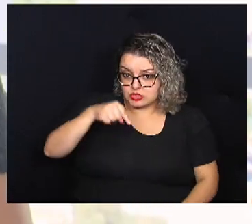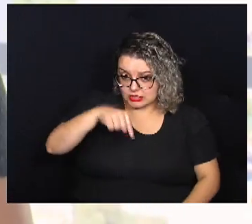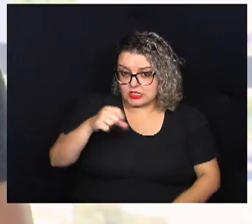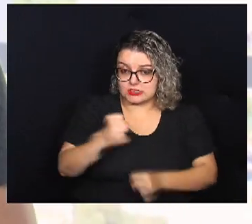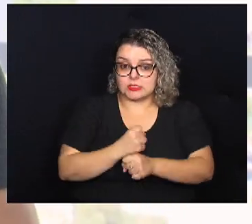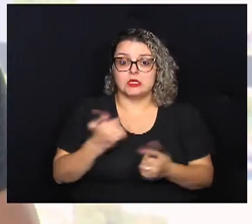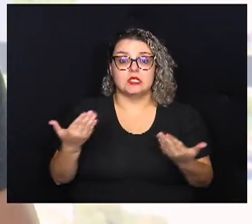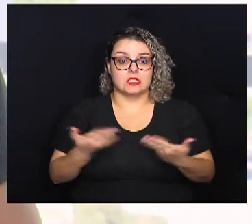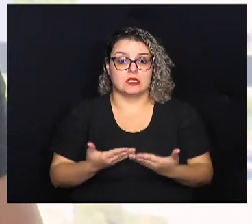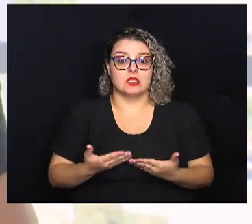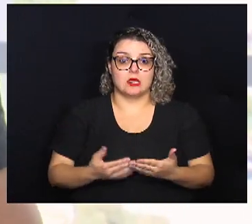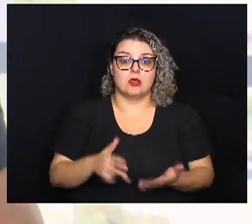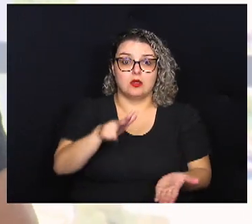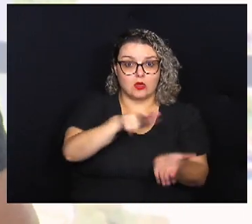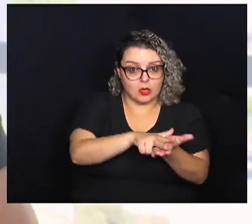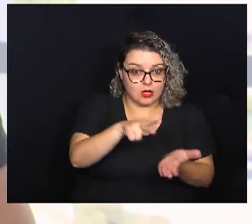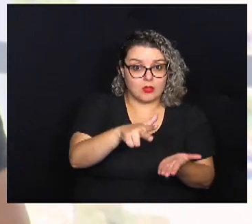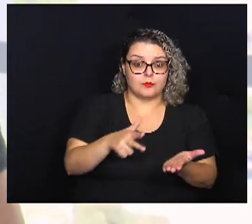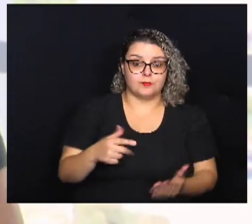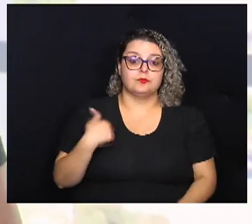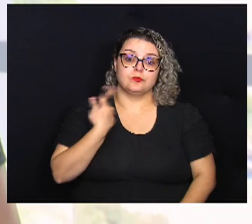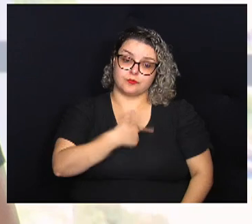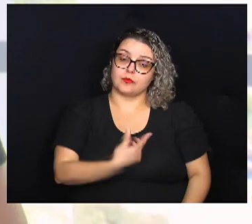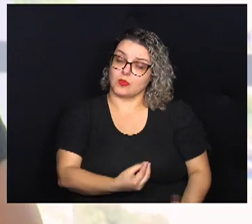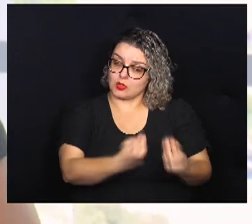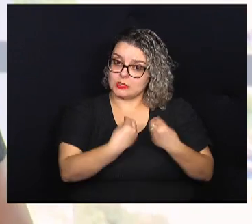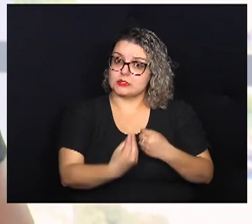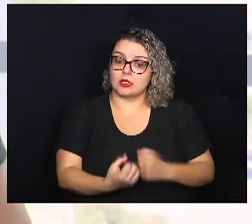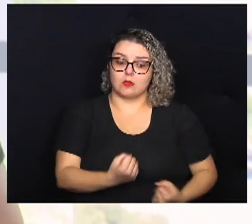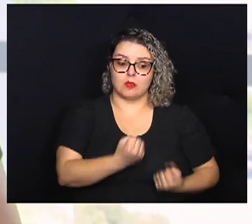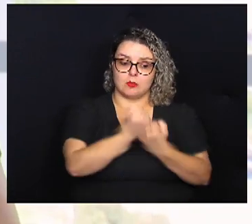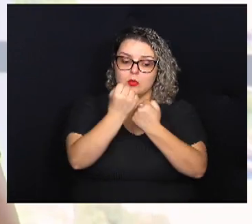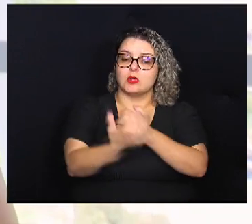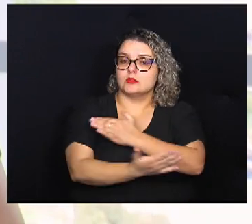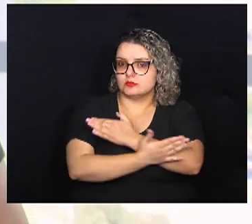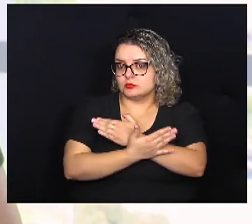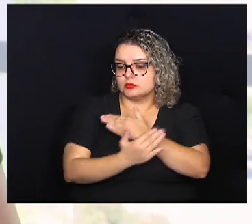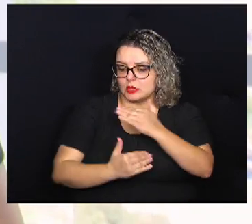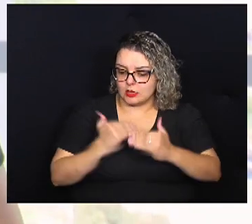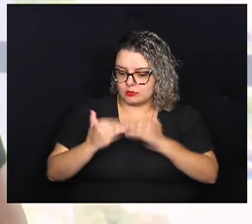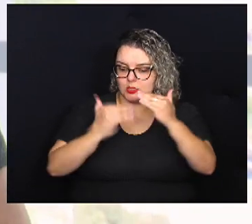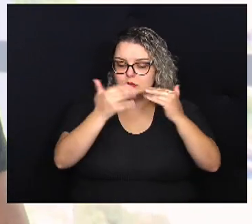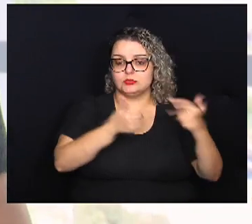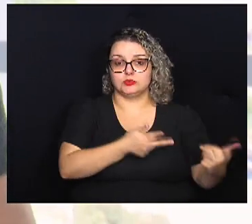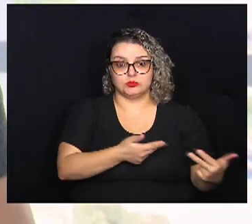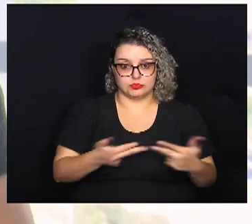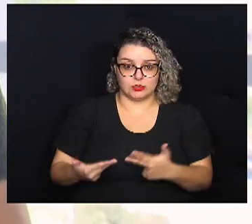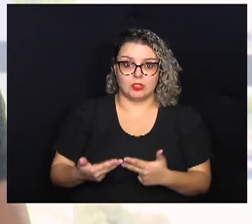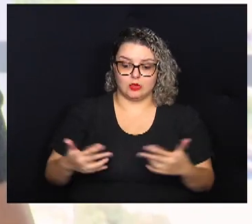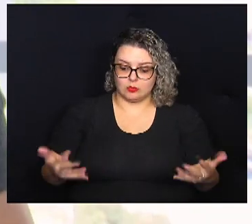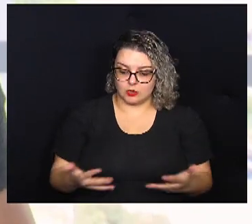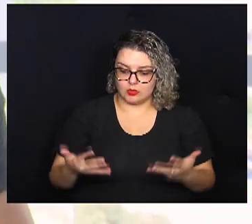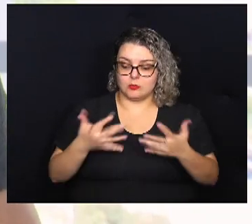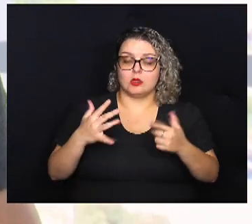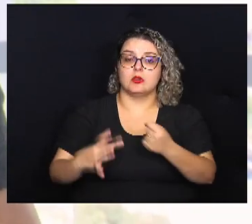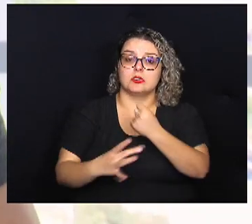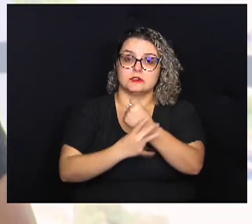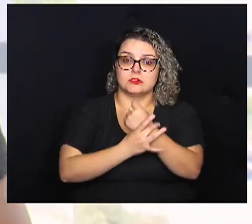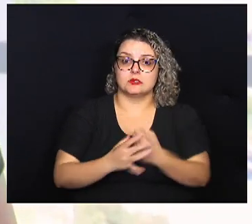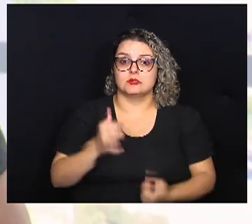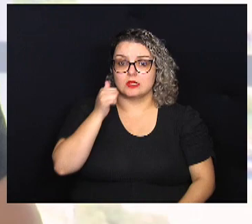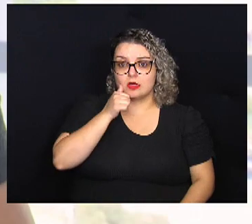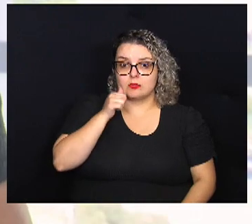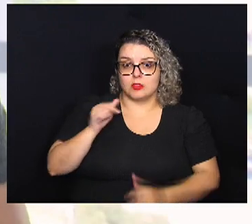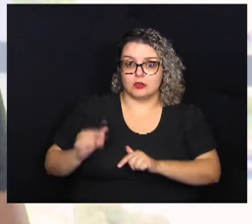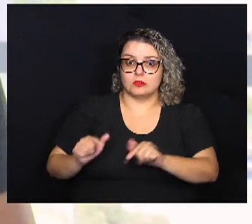agora está saindo a regulamentação, ela nos ajuda a realmente construir padrões que promovam mais a segurança da mulher nos nossos